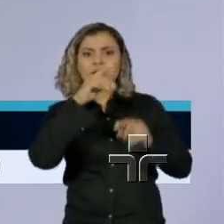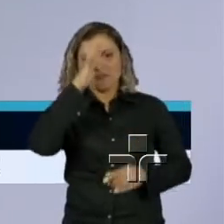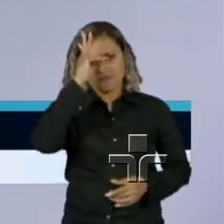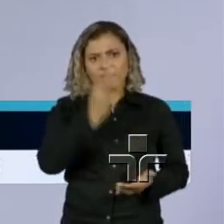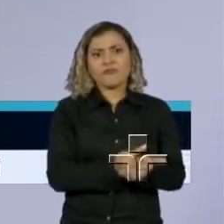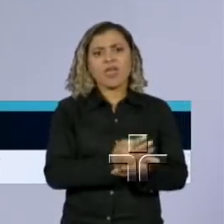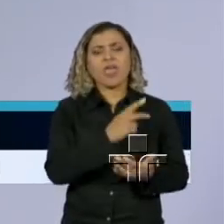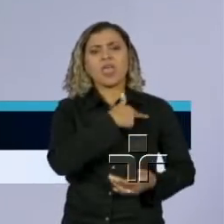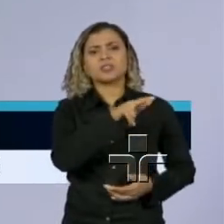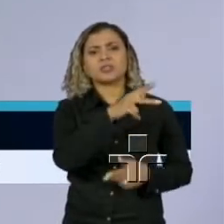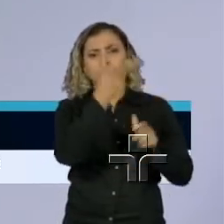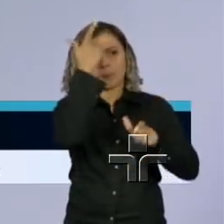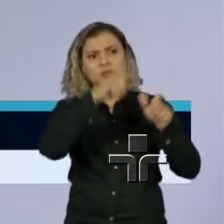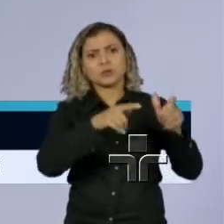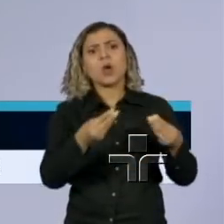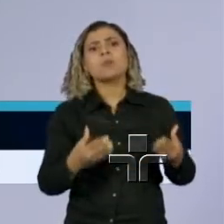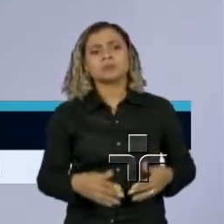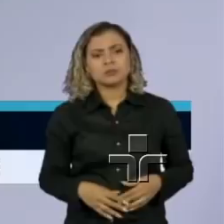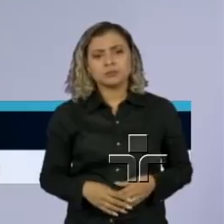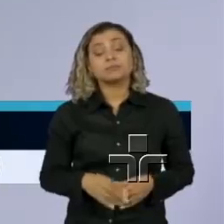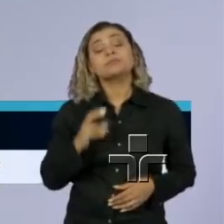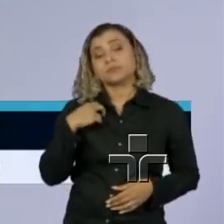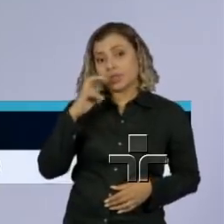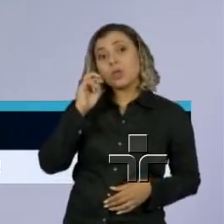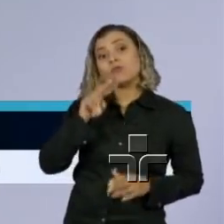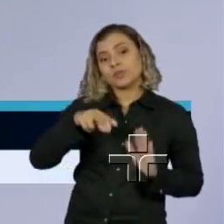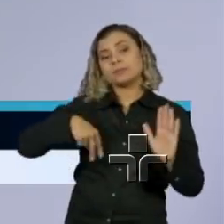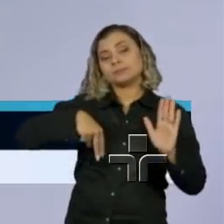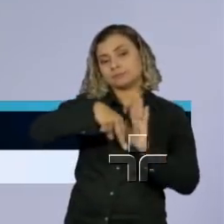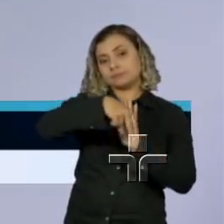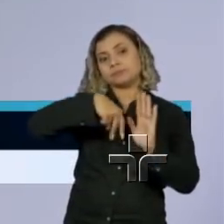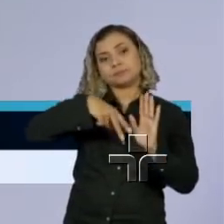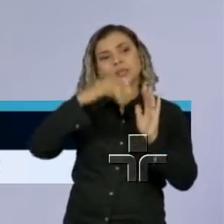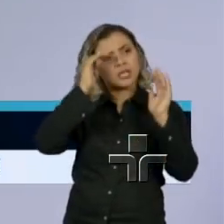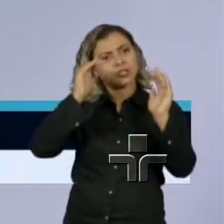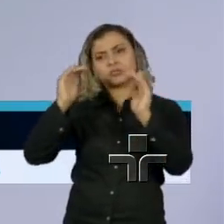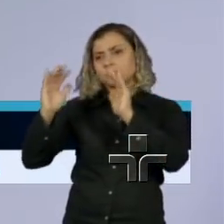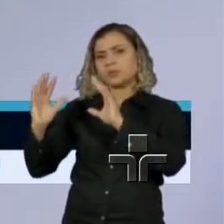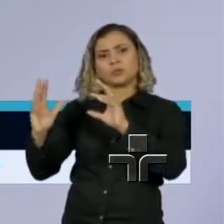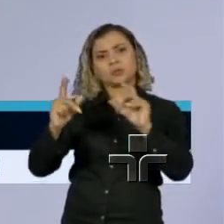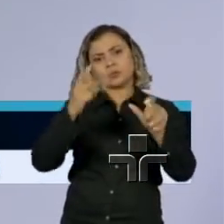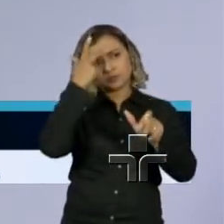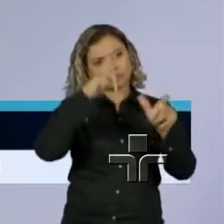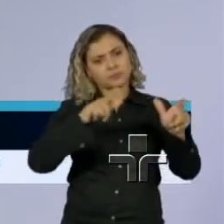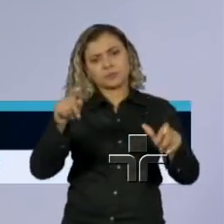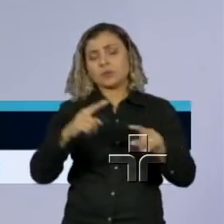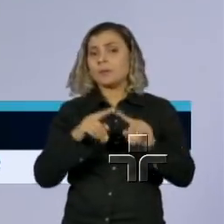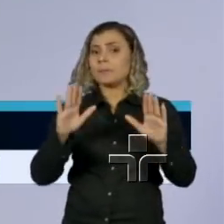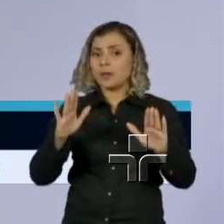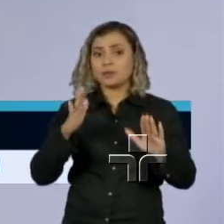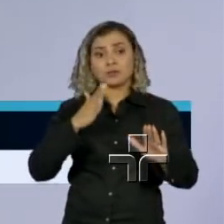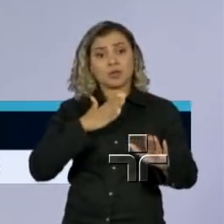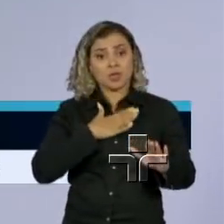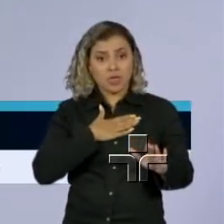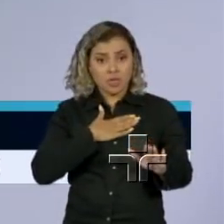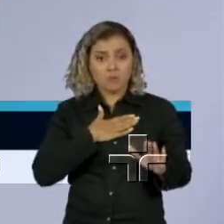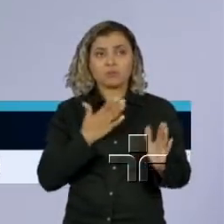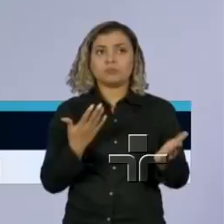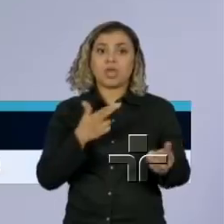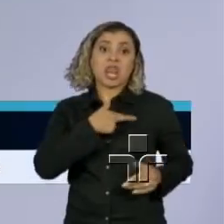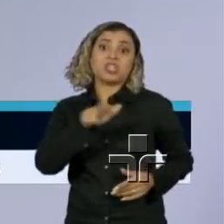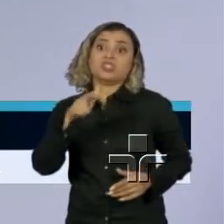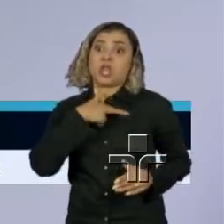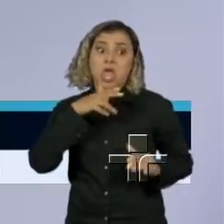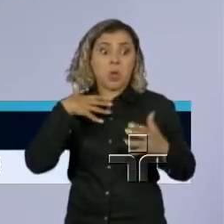Olha, eu vi essa matéria do Porta dos Fundos, respeito todos que participaram dela, embora não sejam fervorosos de